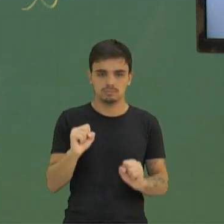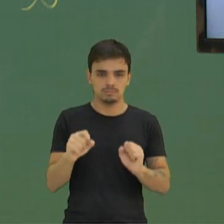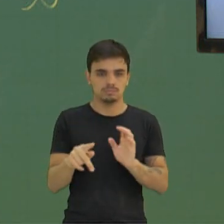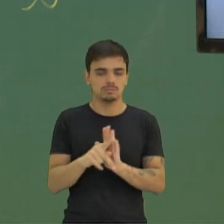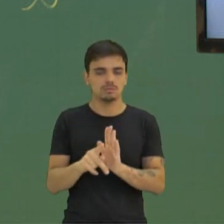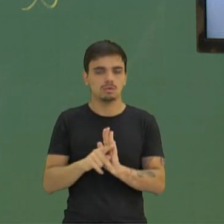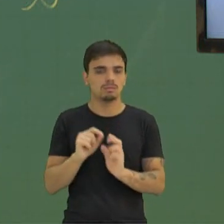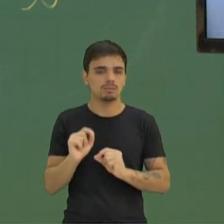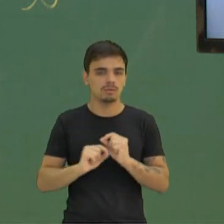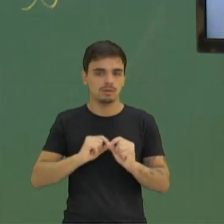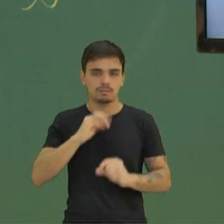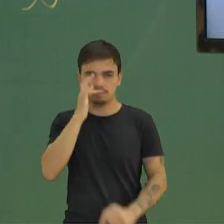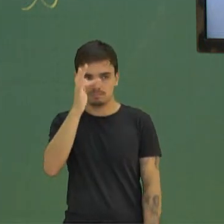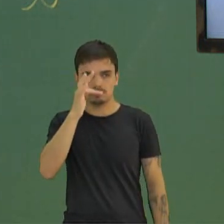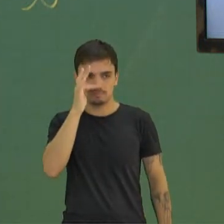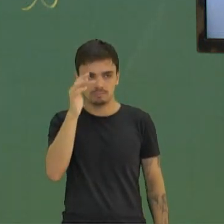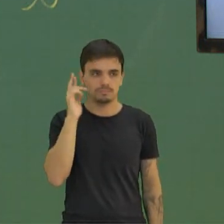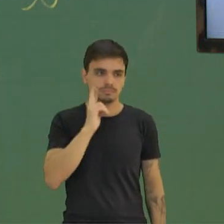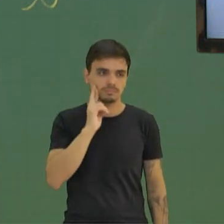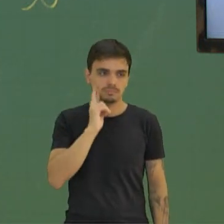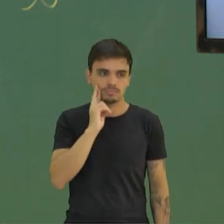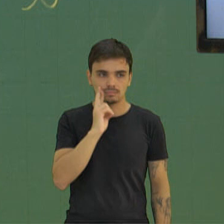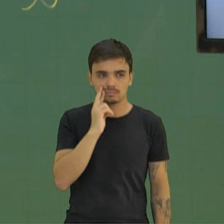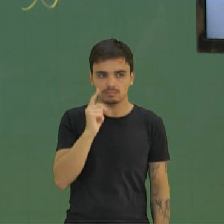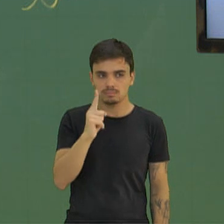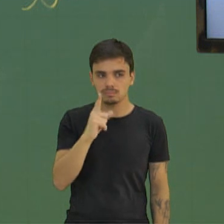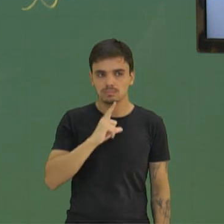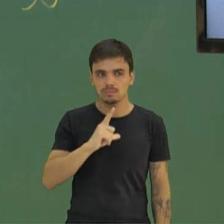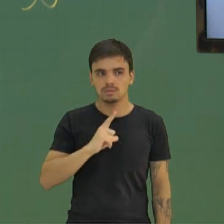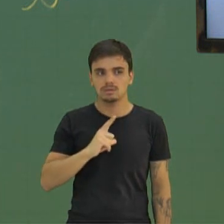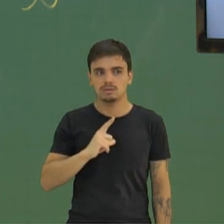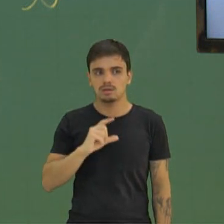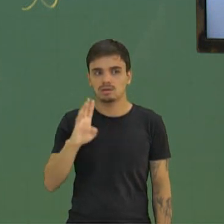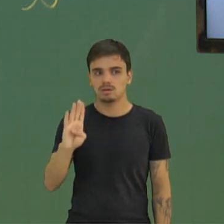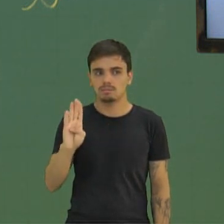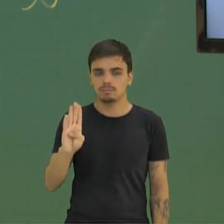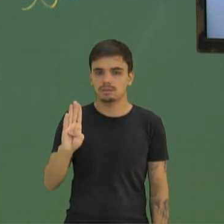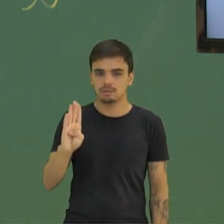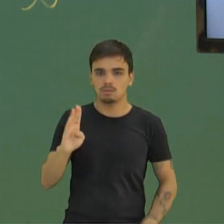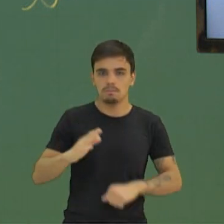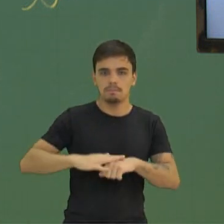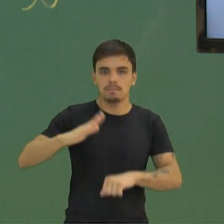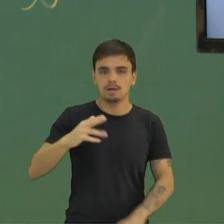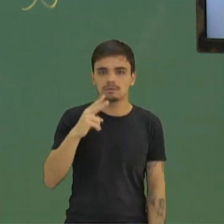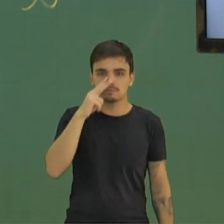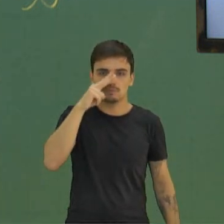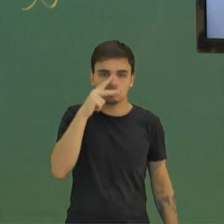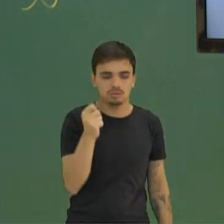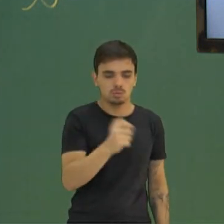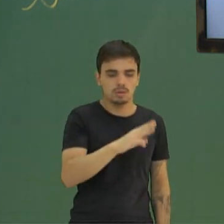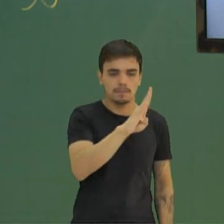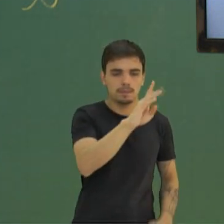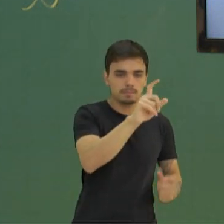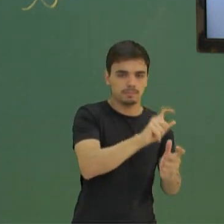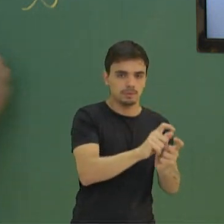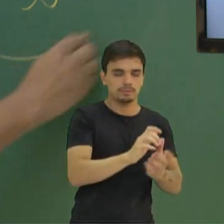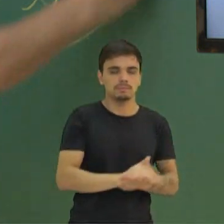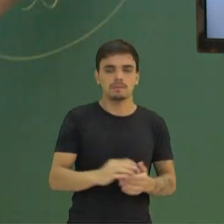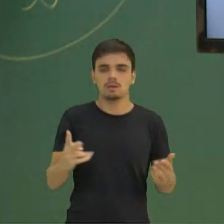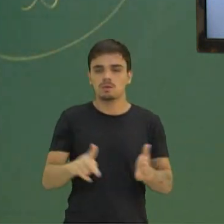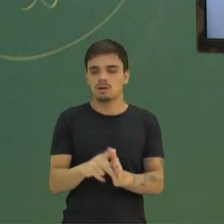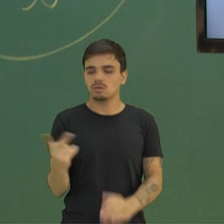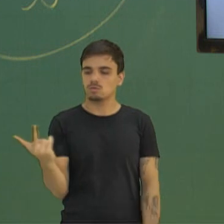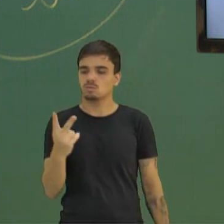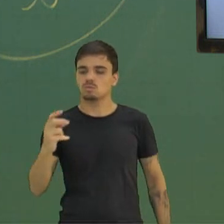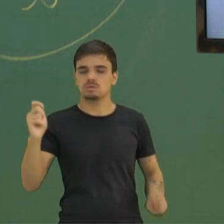planta vai ter coloração púrpura porque o bebezão é mais forte do que o pezinho nas outras